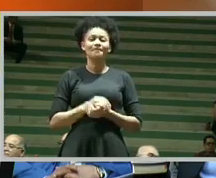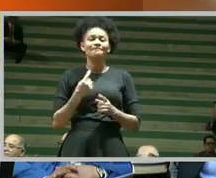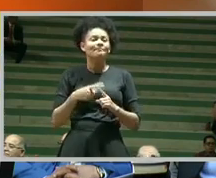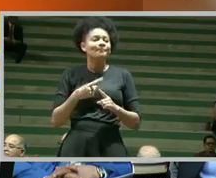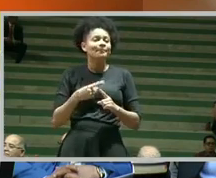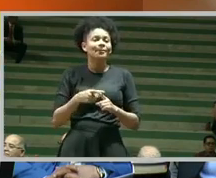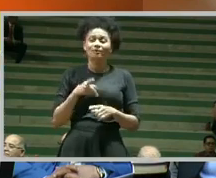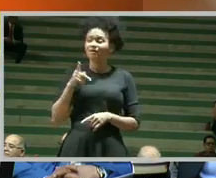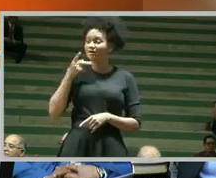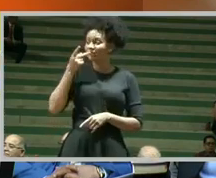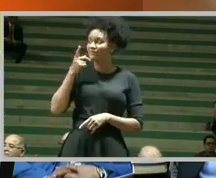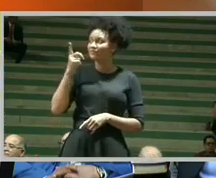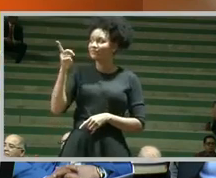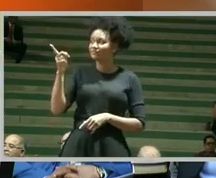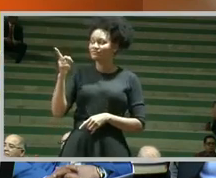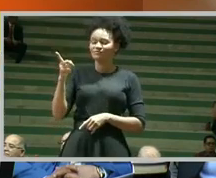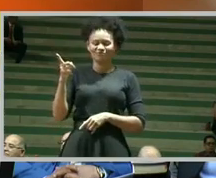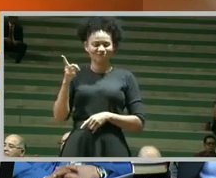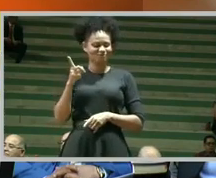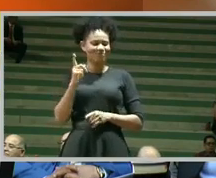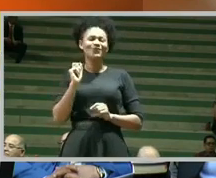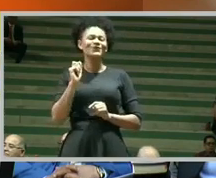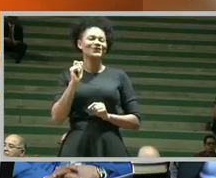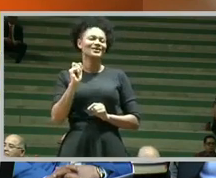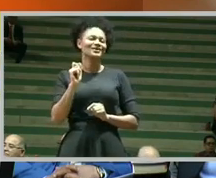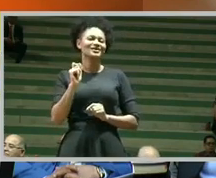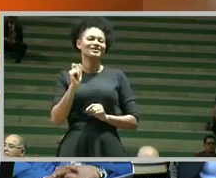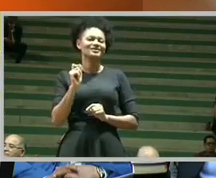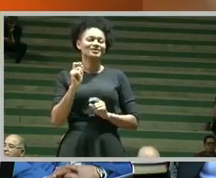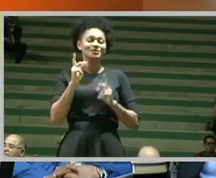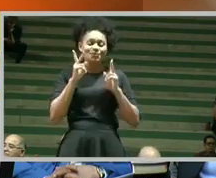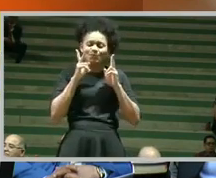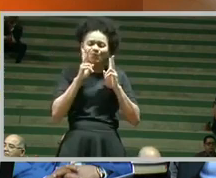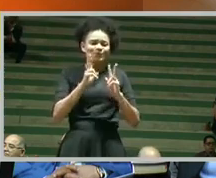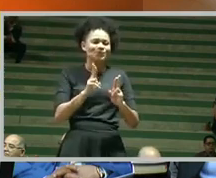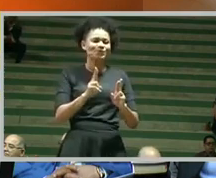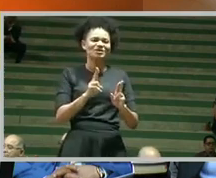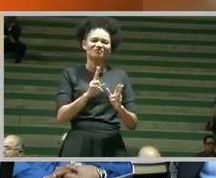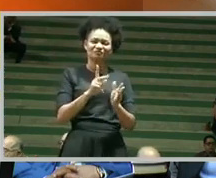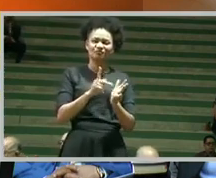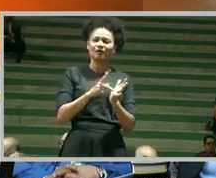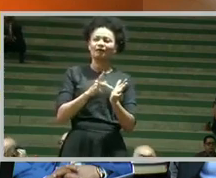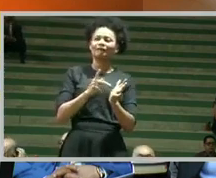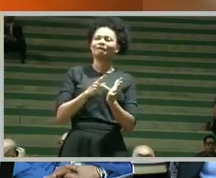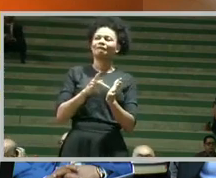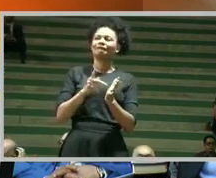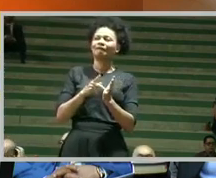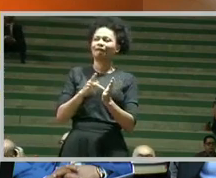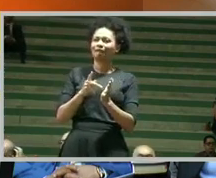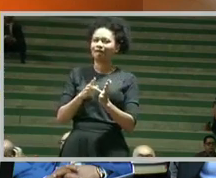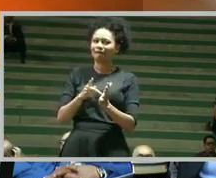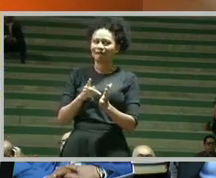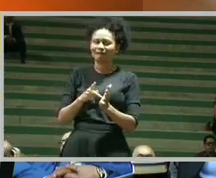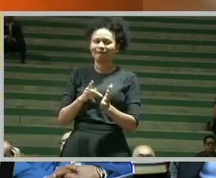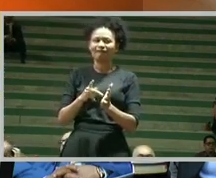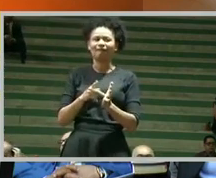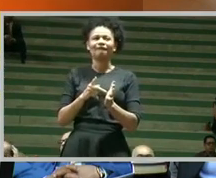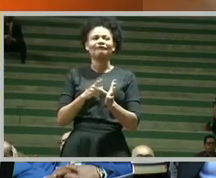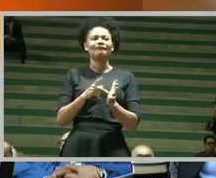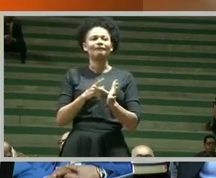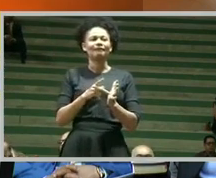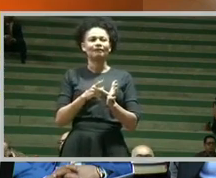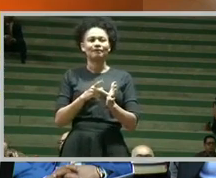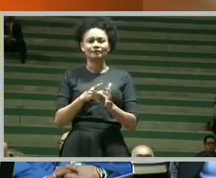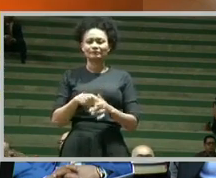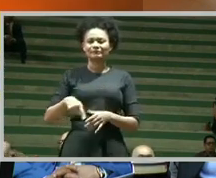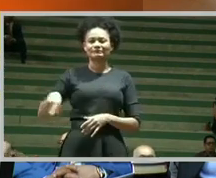Porque Ele diz com efeito, como quem diz, é verdade. O que eles